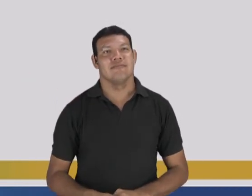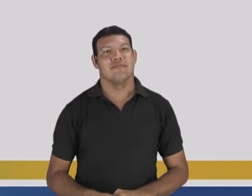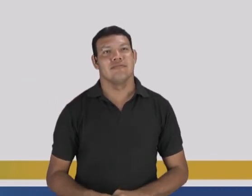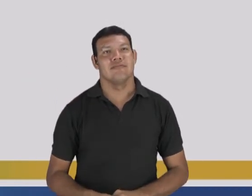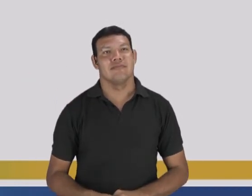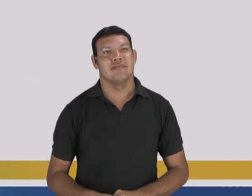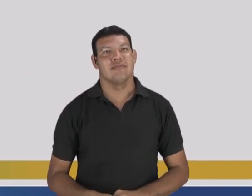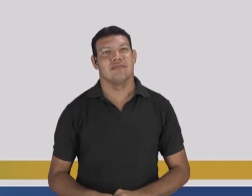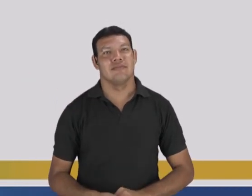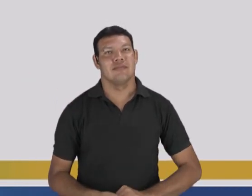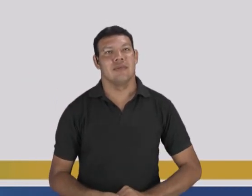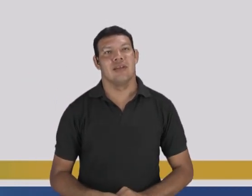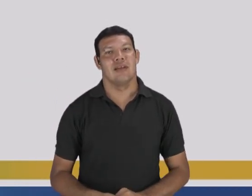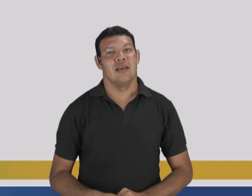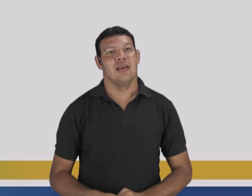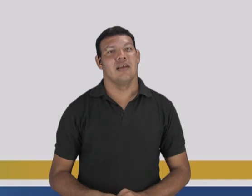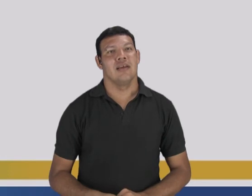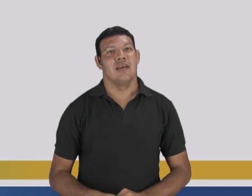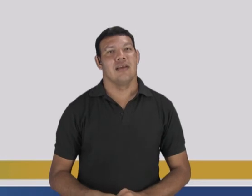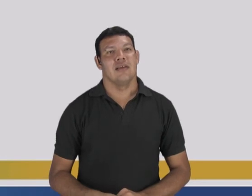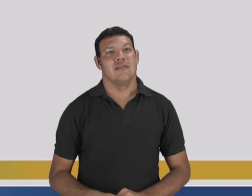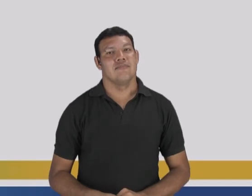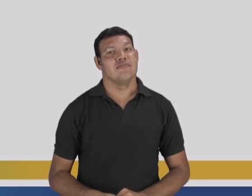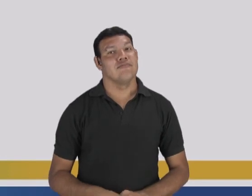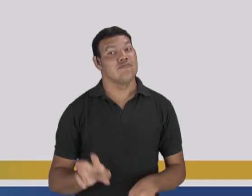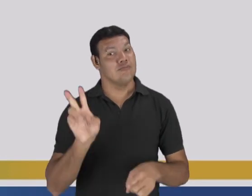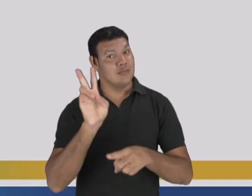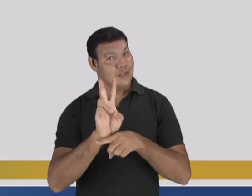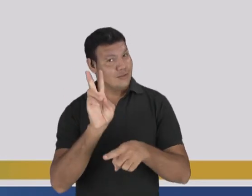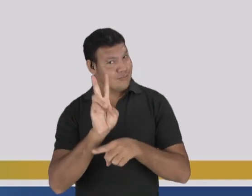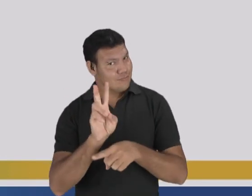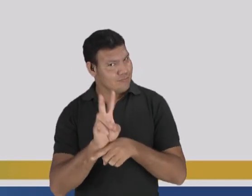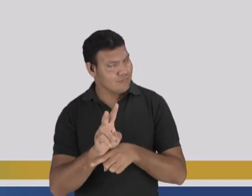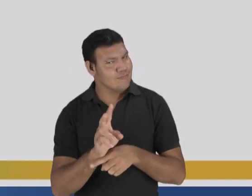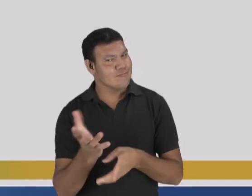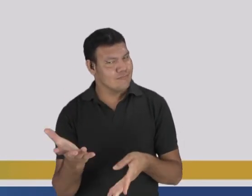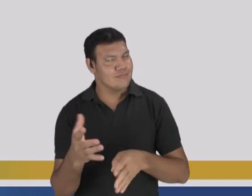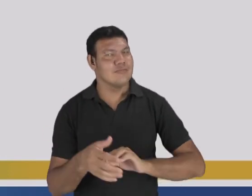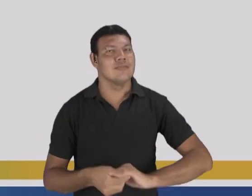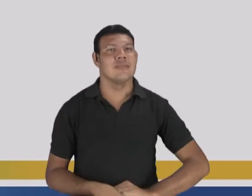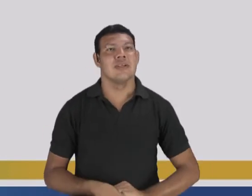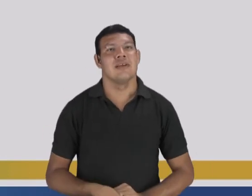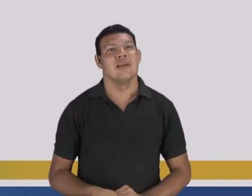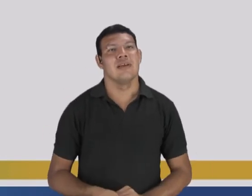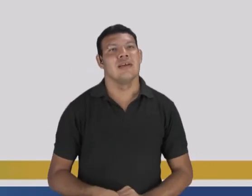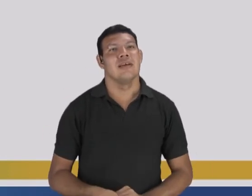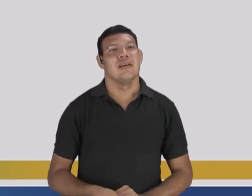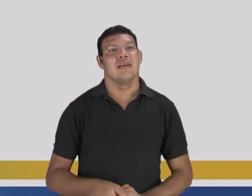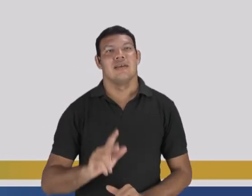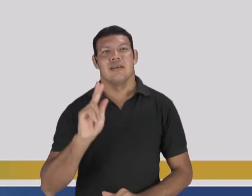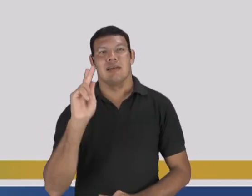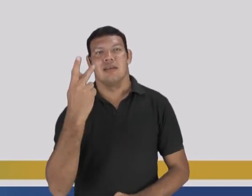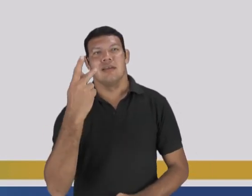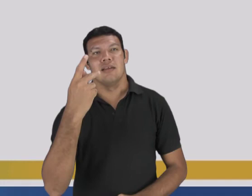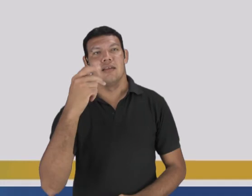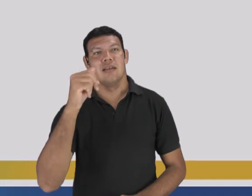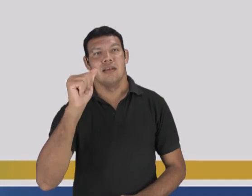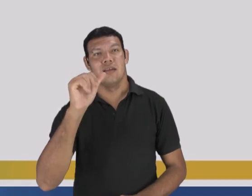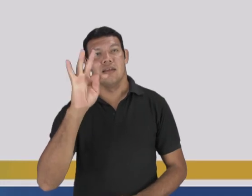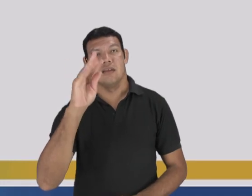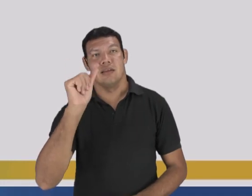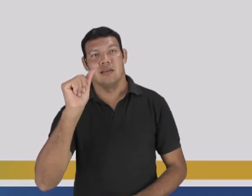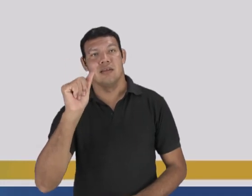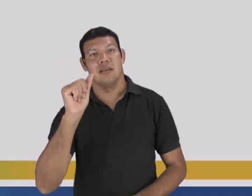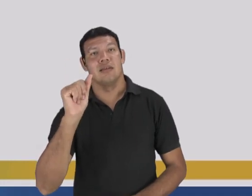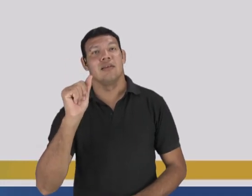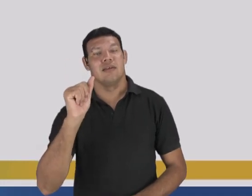o nosso tchau, né? Em português. Cuida-te, né? Que é se cuida. Hasta luego, hasta mañana, que é